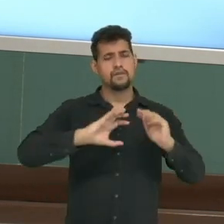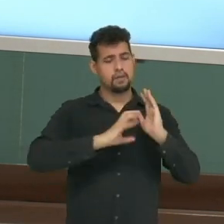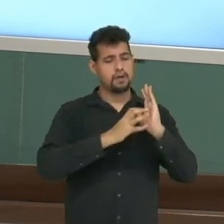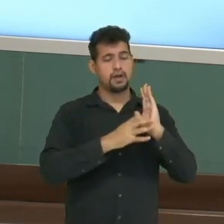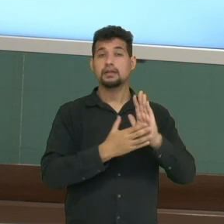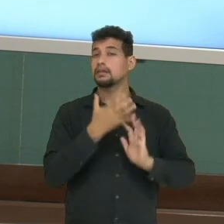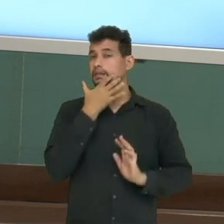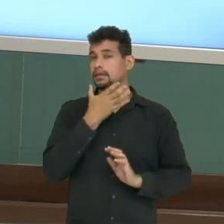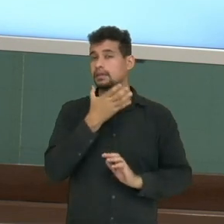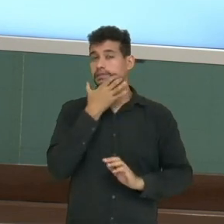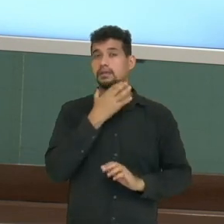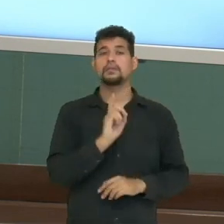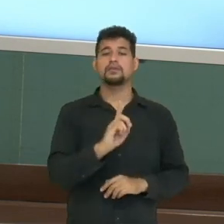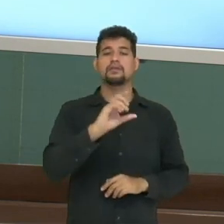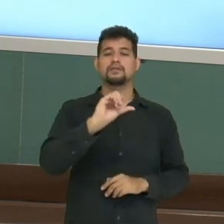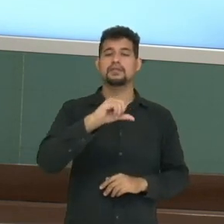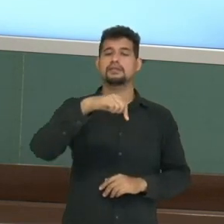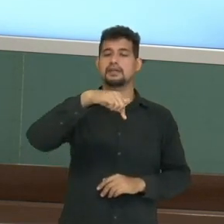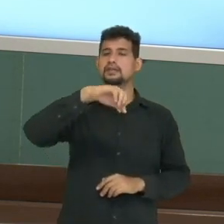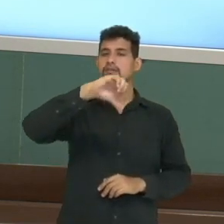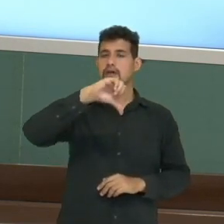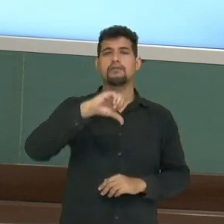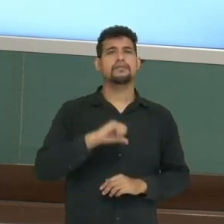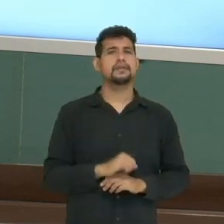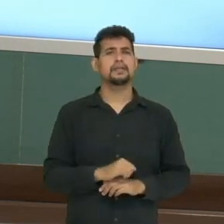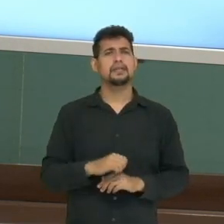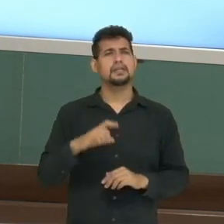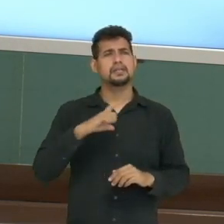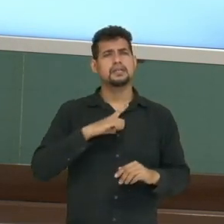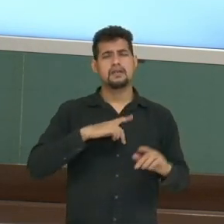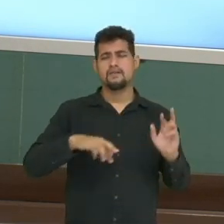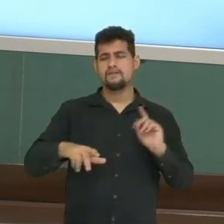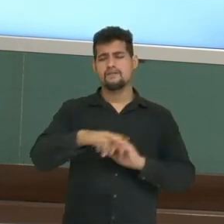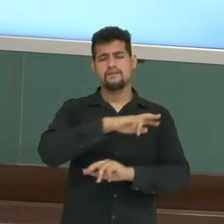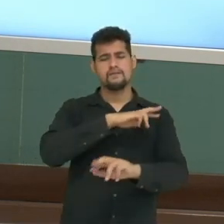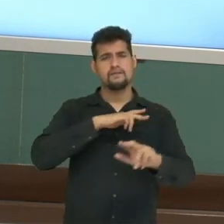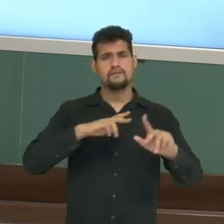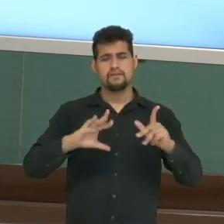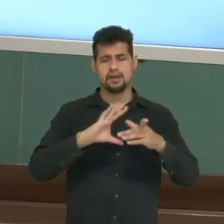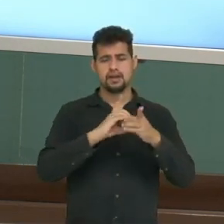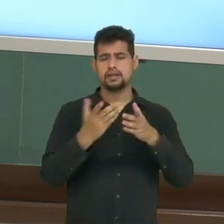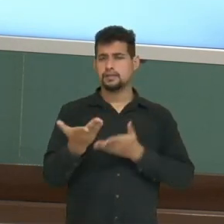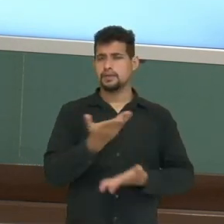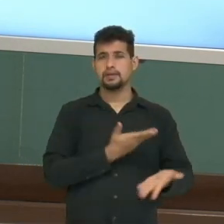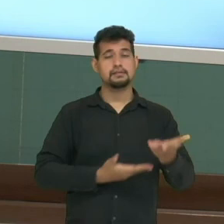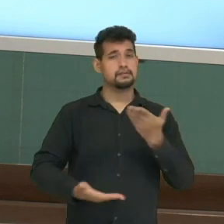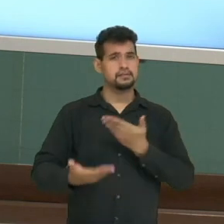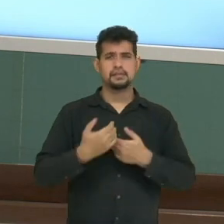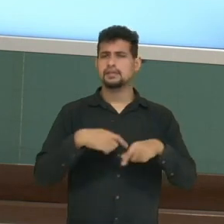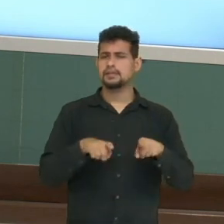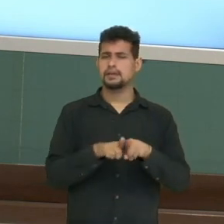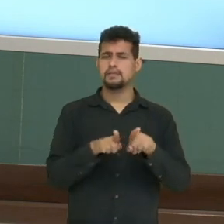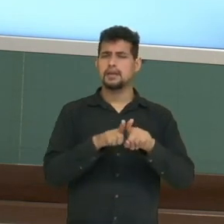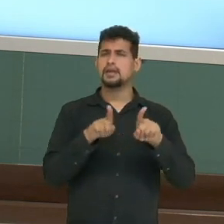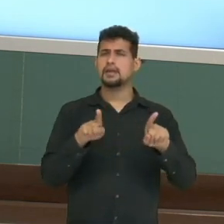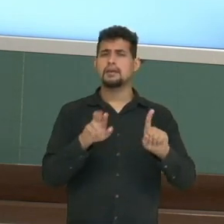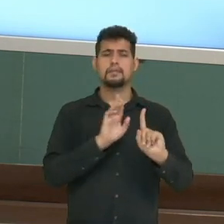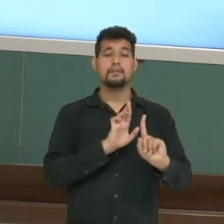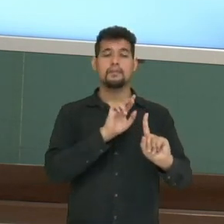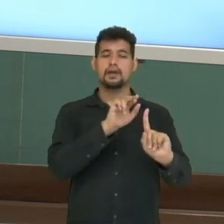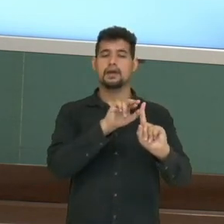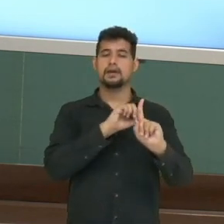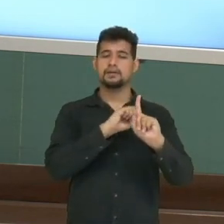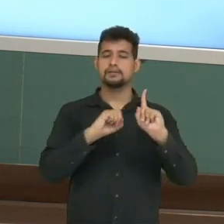dezembro de 1979, então com maior expressão de democracia, maior representação da